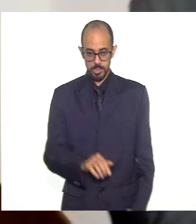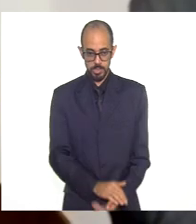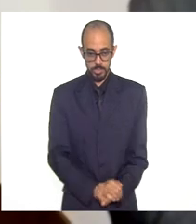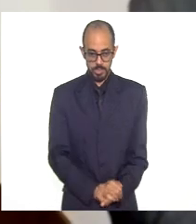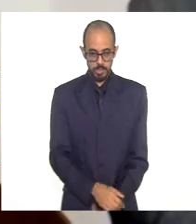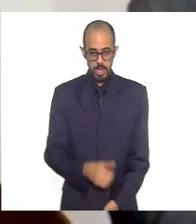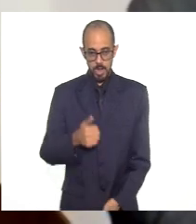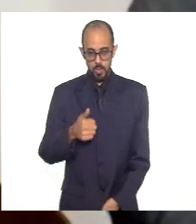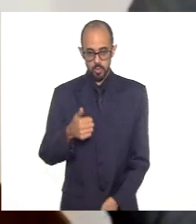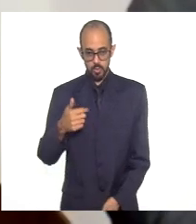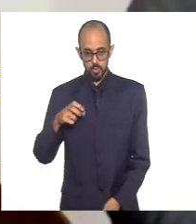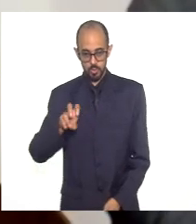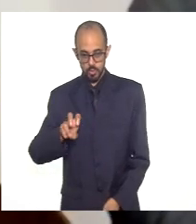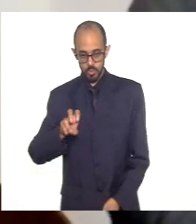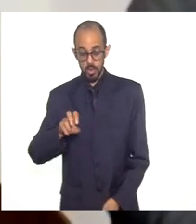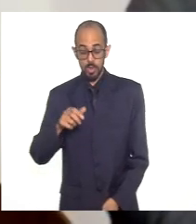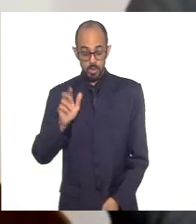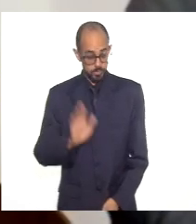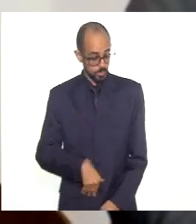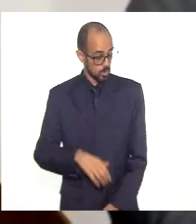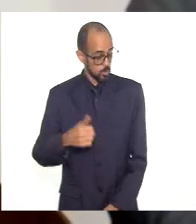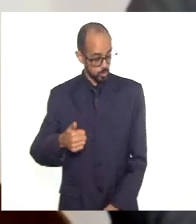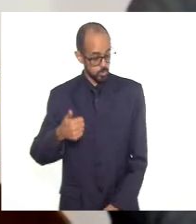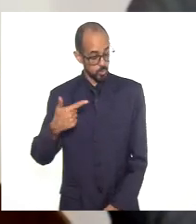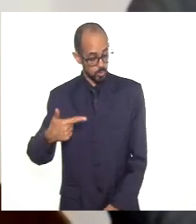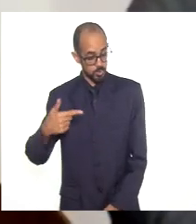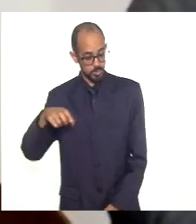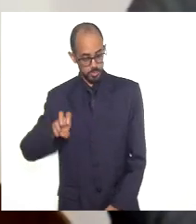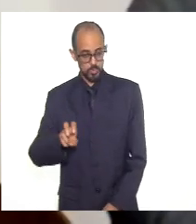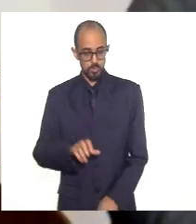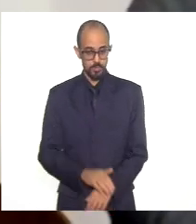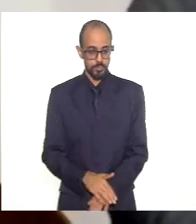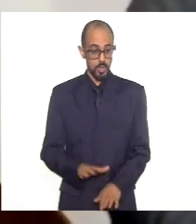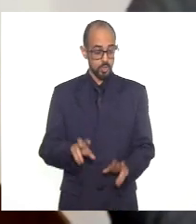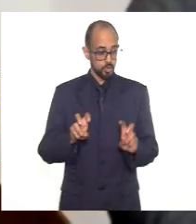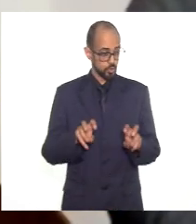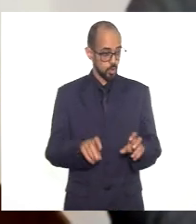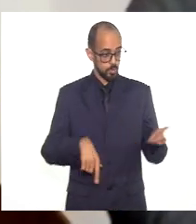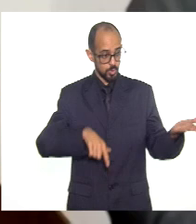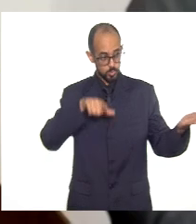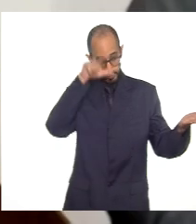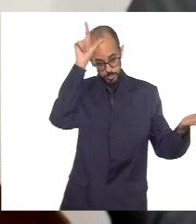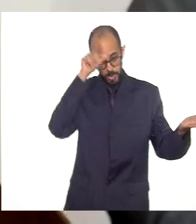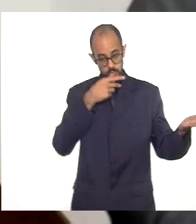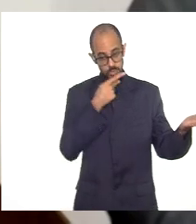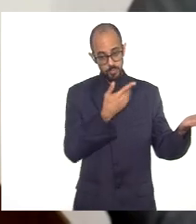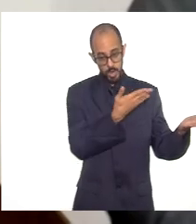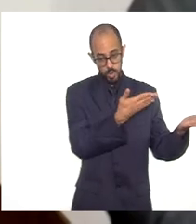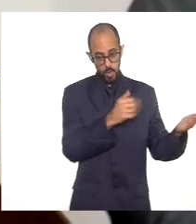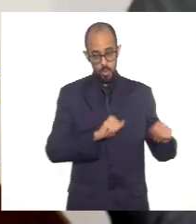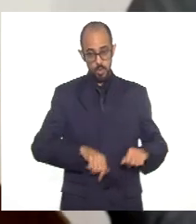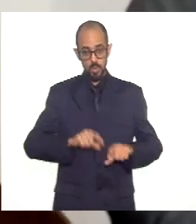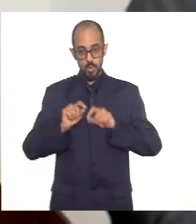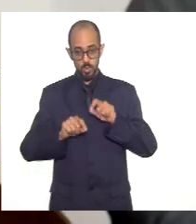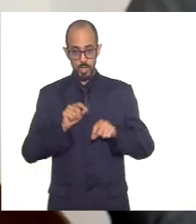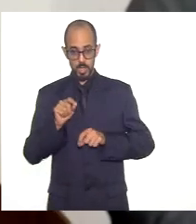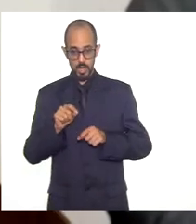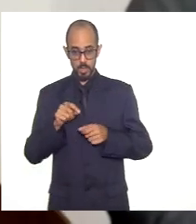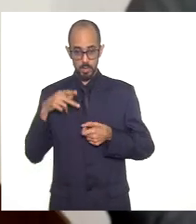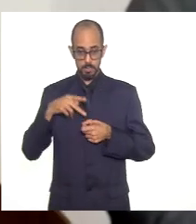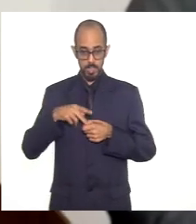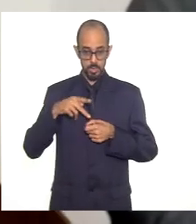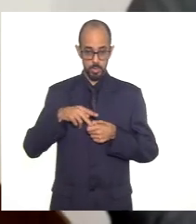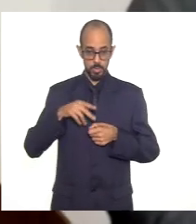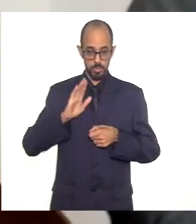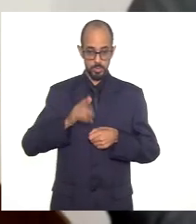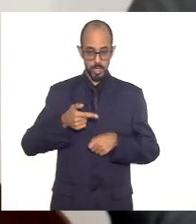na 125, Banerjão. Em relação, Luiz, ao que Vossa Excelência falou, o petróleo já bateu 75